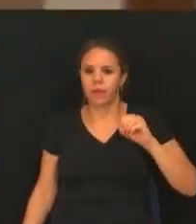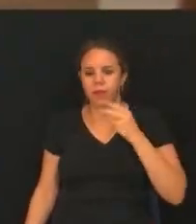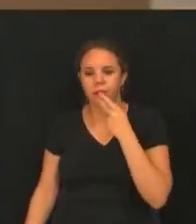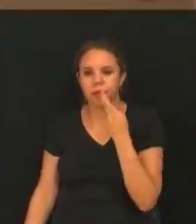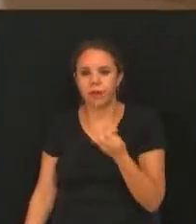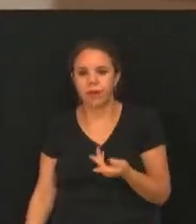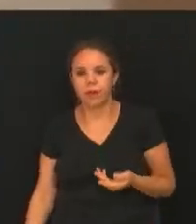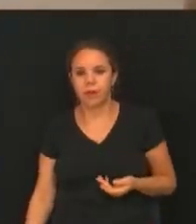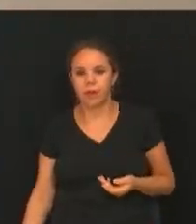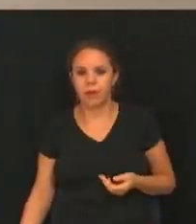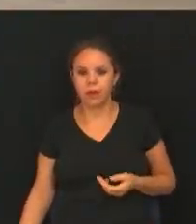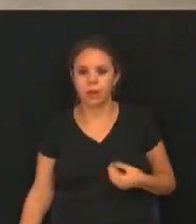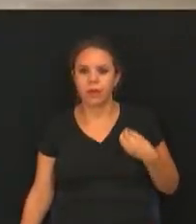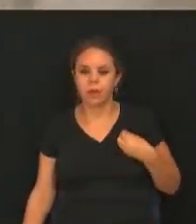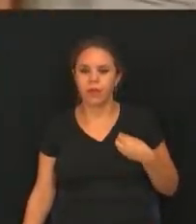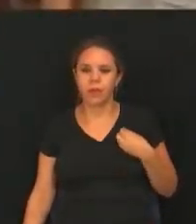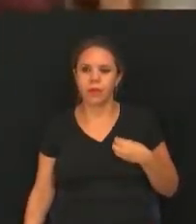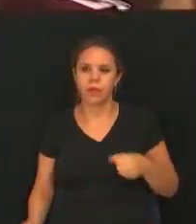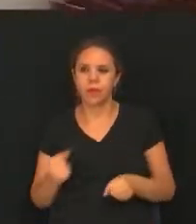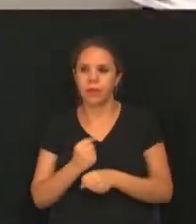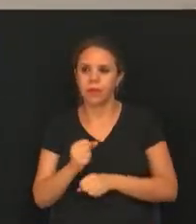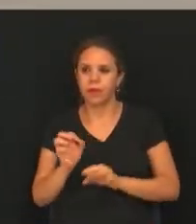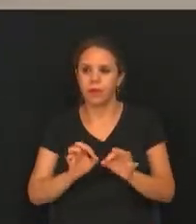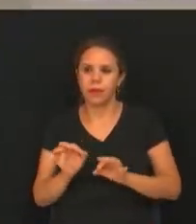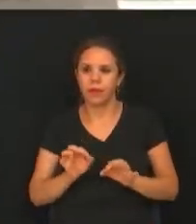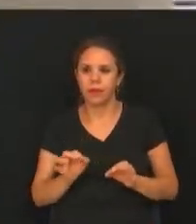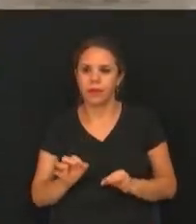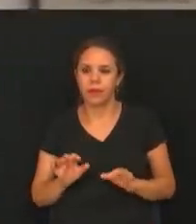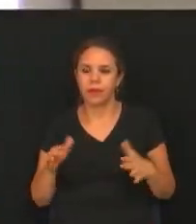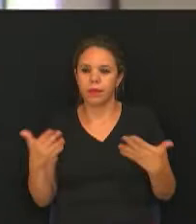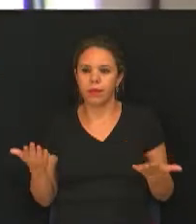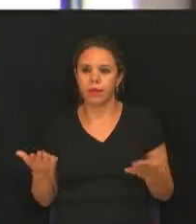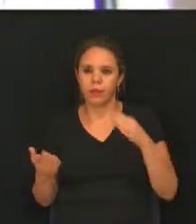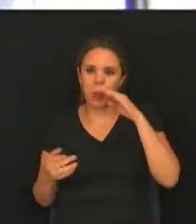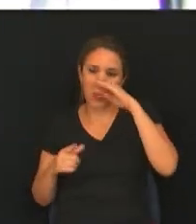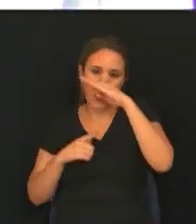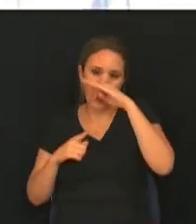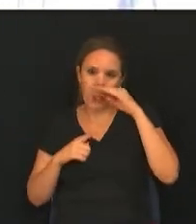mencionou, nós estamos restaurando para quê? Para que quando tiver